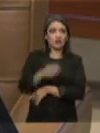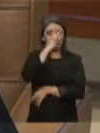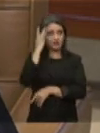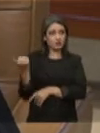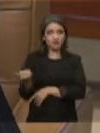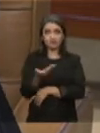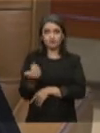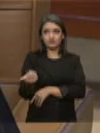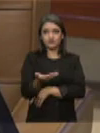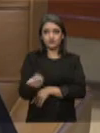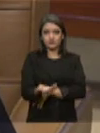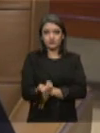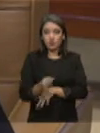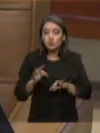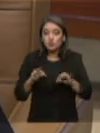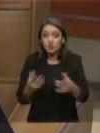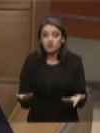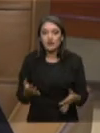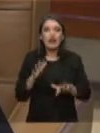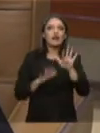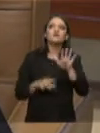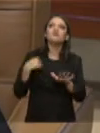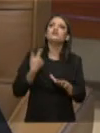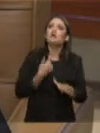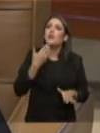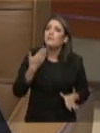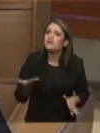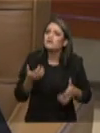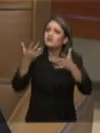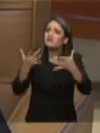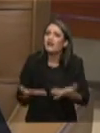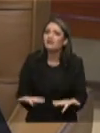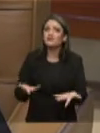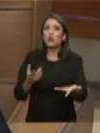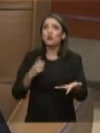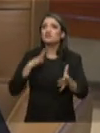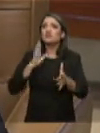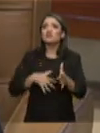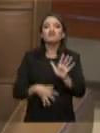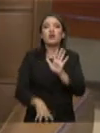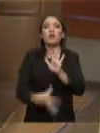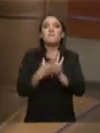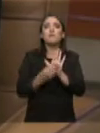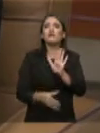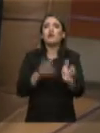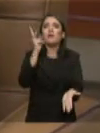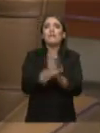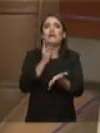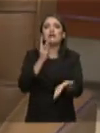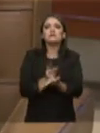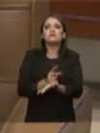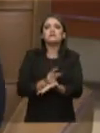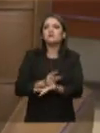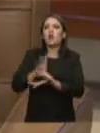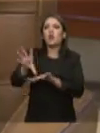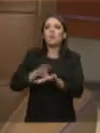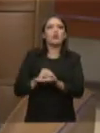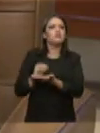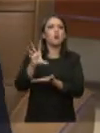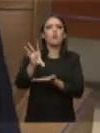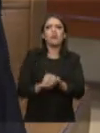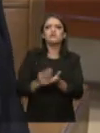casos. Às vezes a gente buscava uma fundamentação, tinha até receita de bolo. Tudo era possível. E a gente não